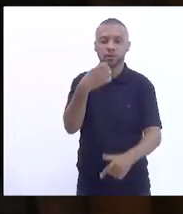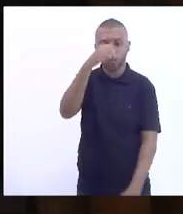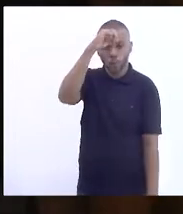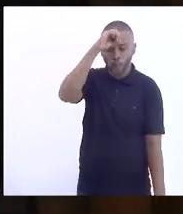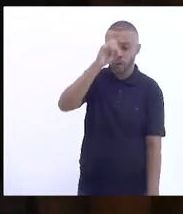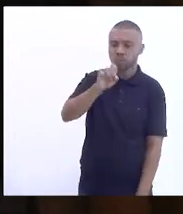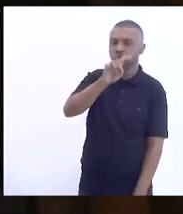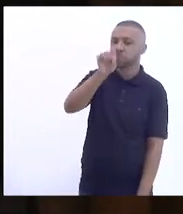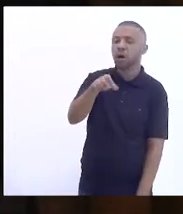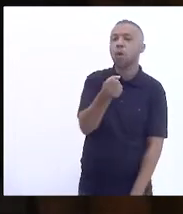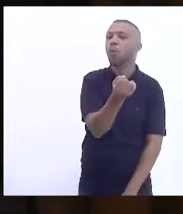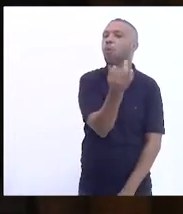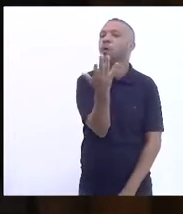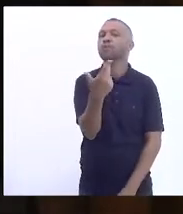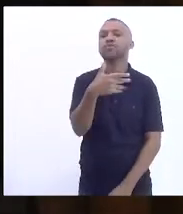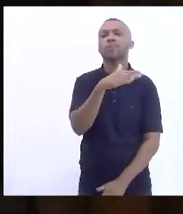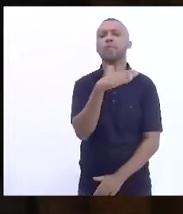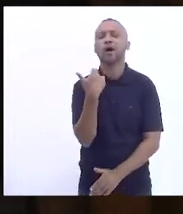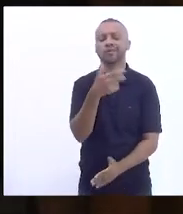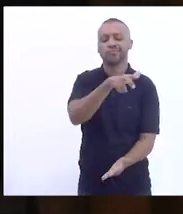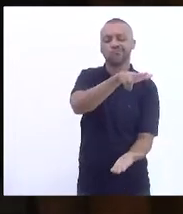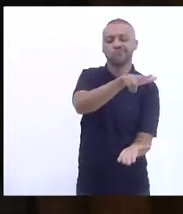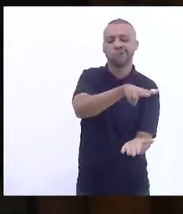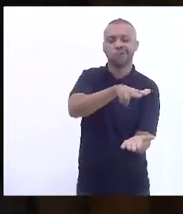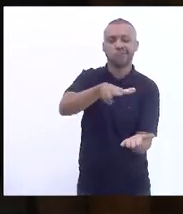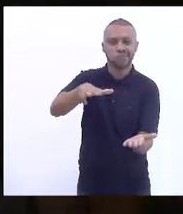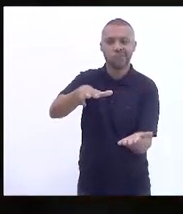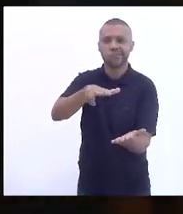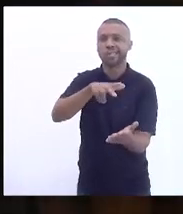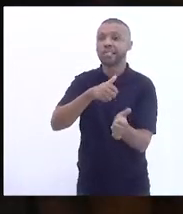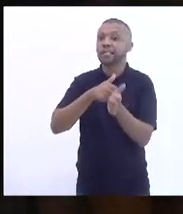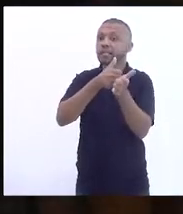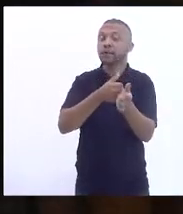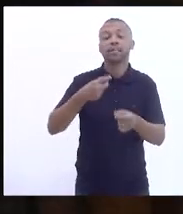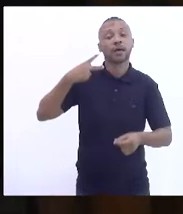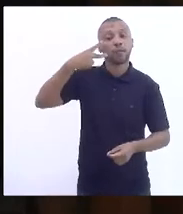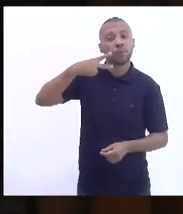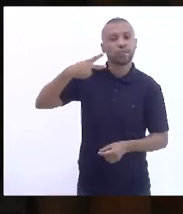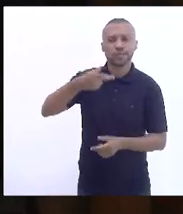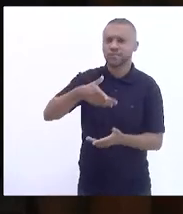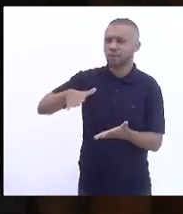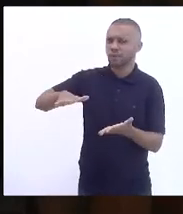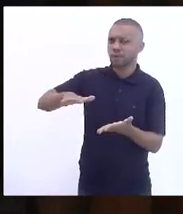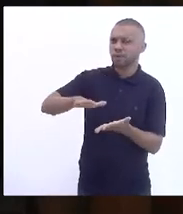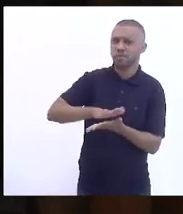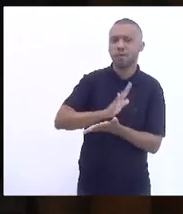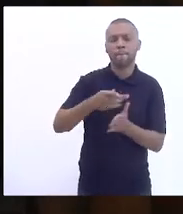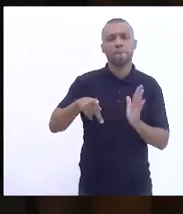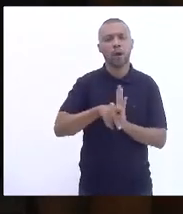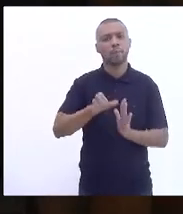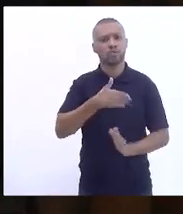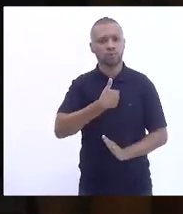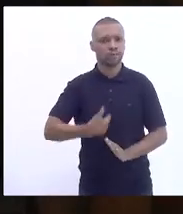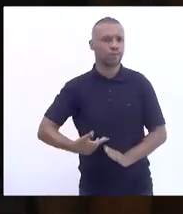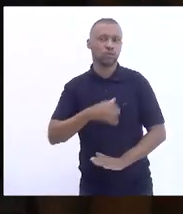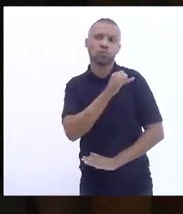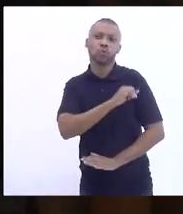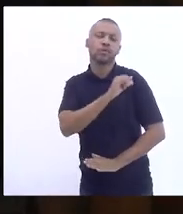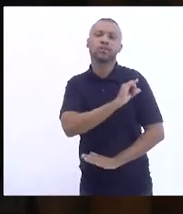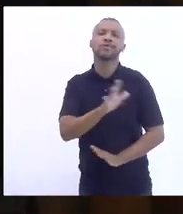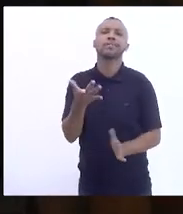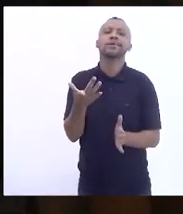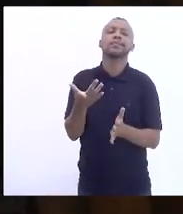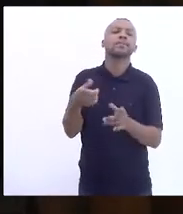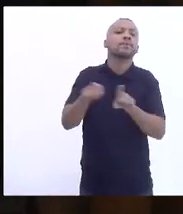cadáver vai ter tá pela essa política de extermínio é o governo do estado tá e a